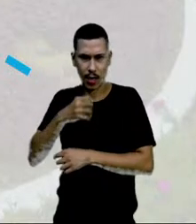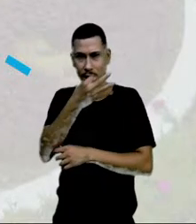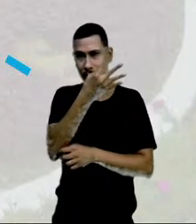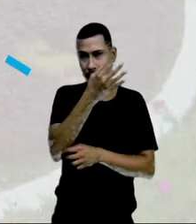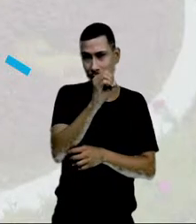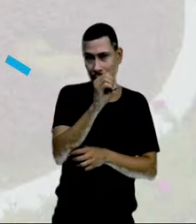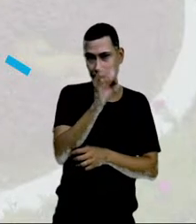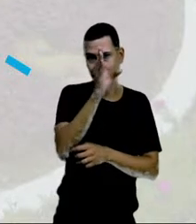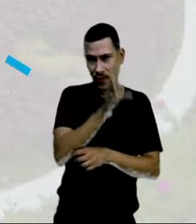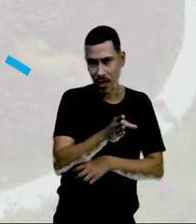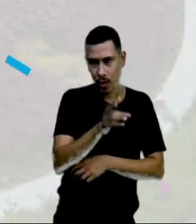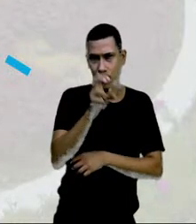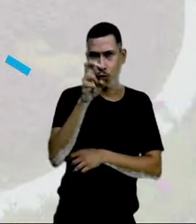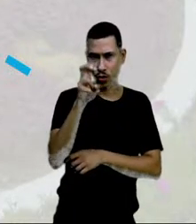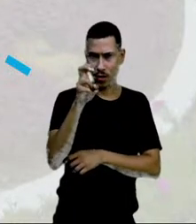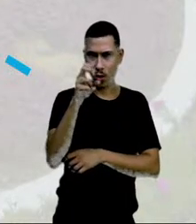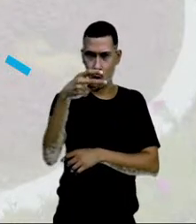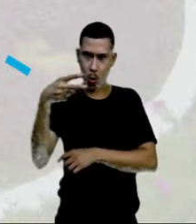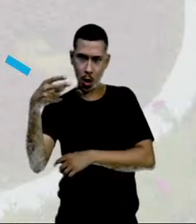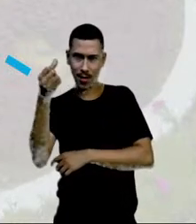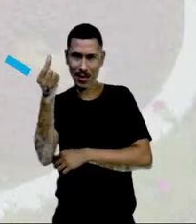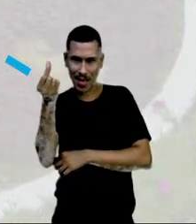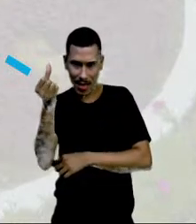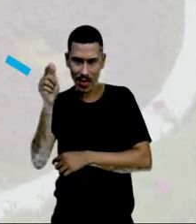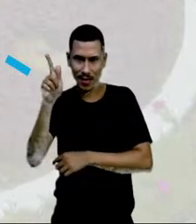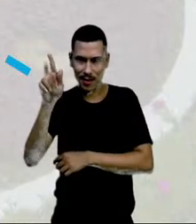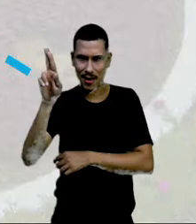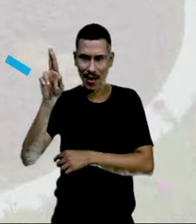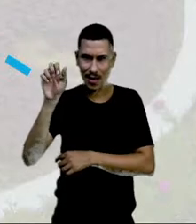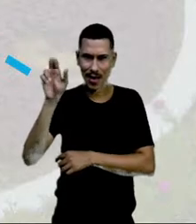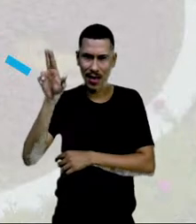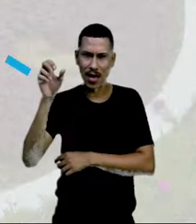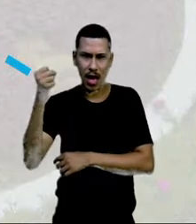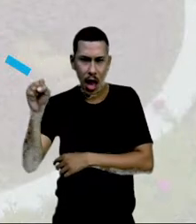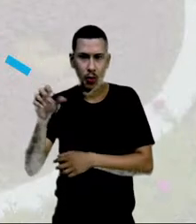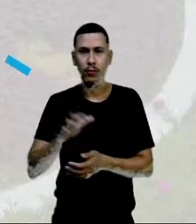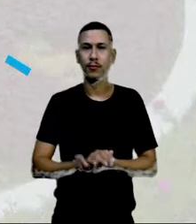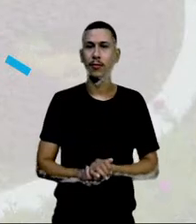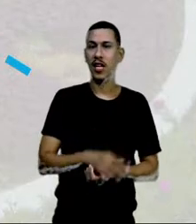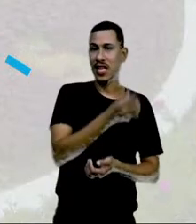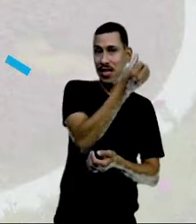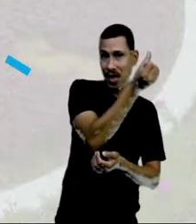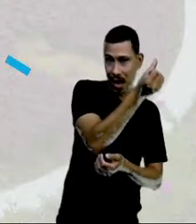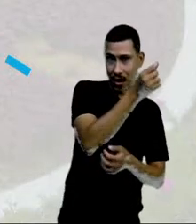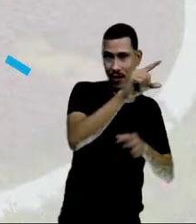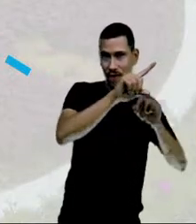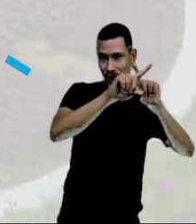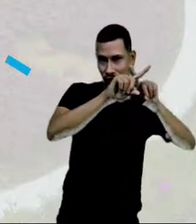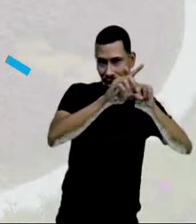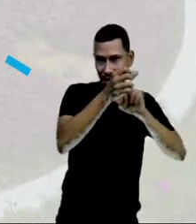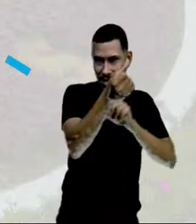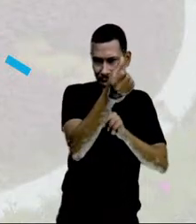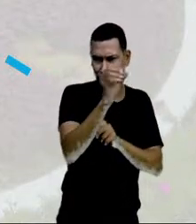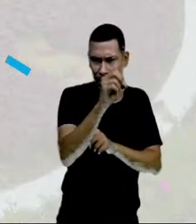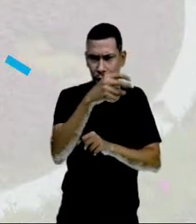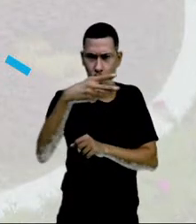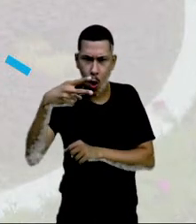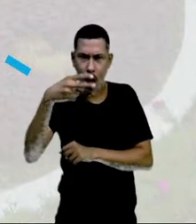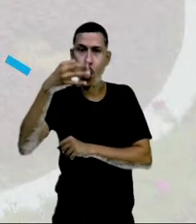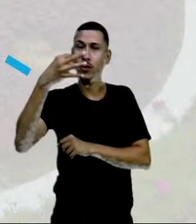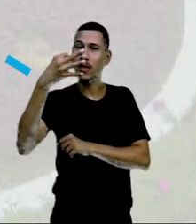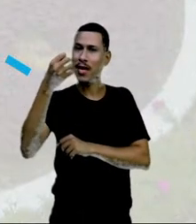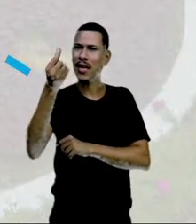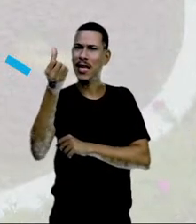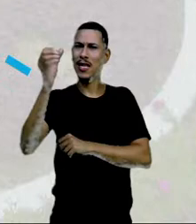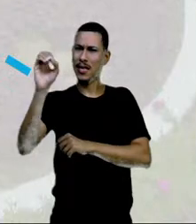por 5, 6 graus. Pois é, e 6 vezes 60 vai dar 360. Isso aí é